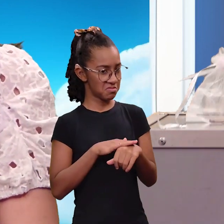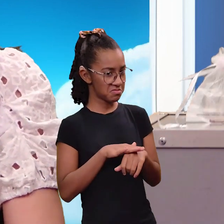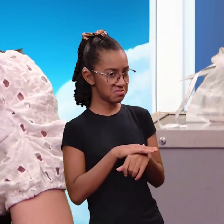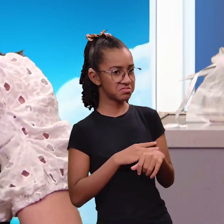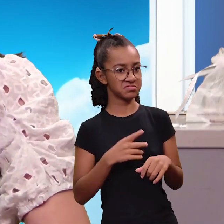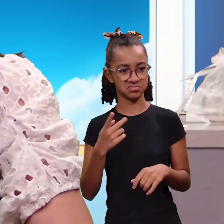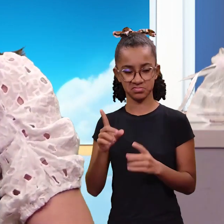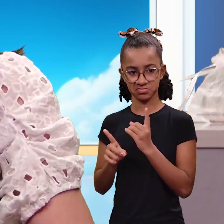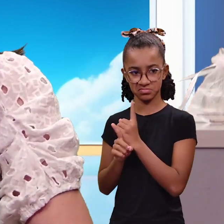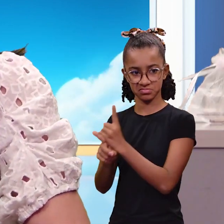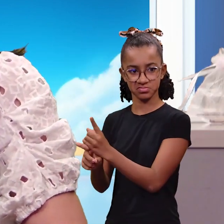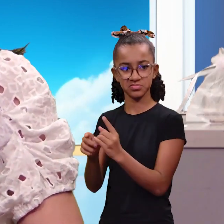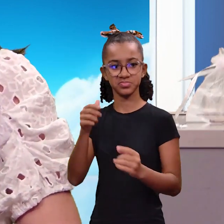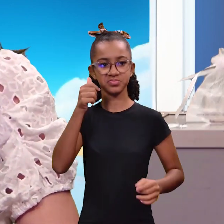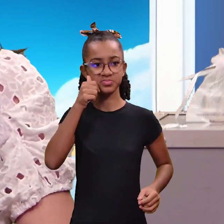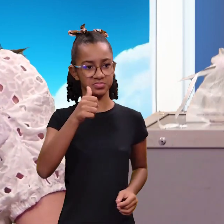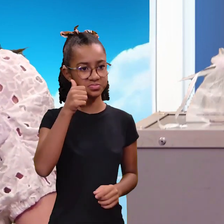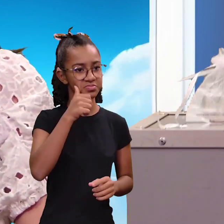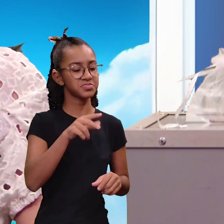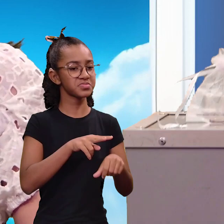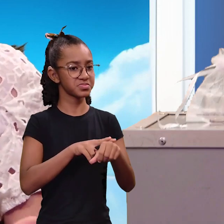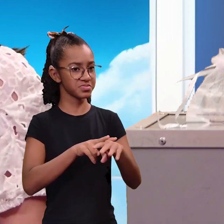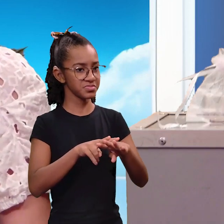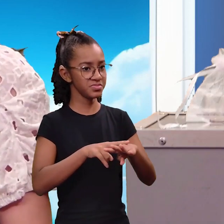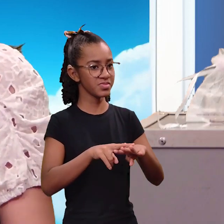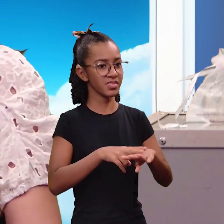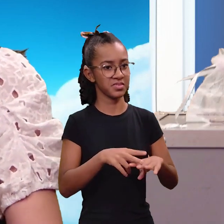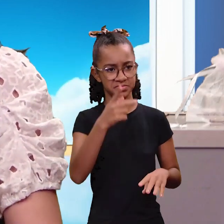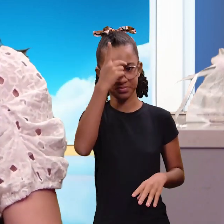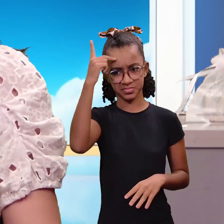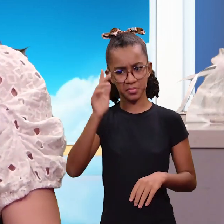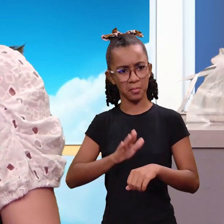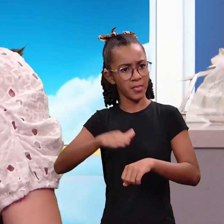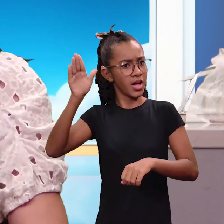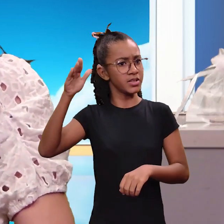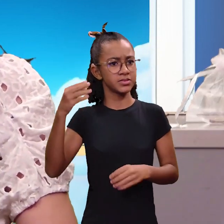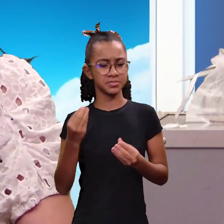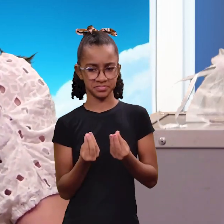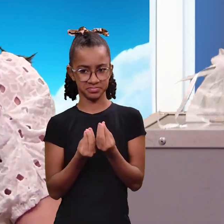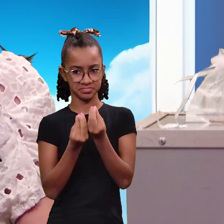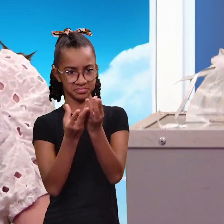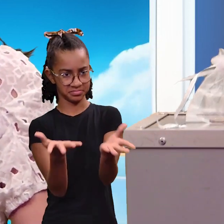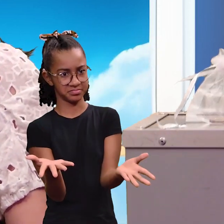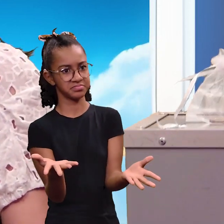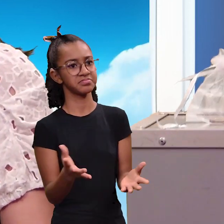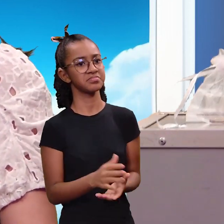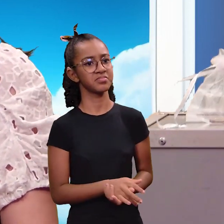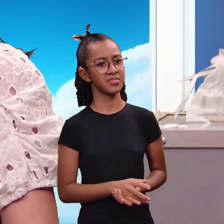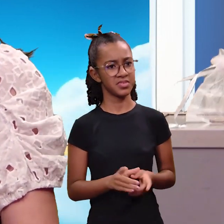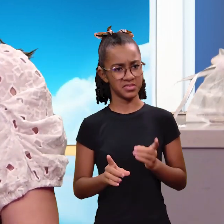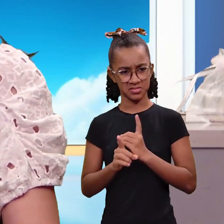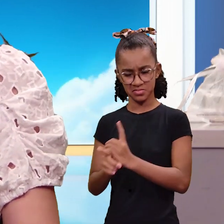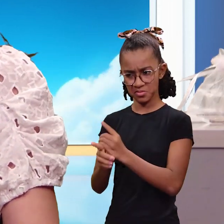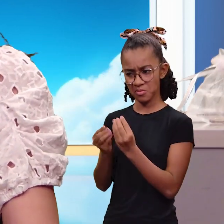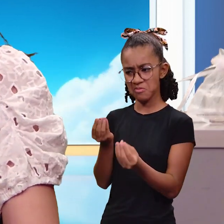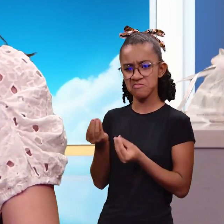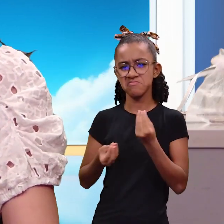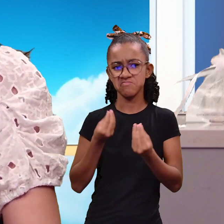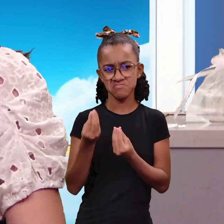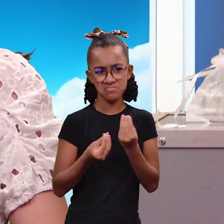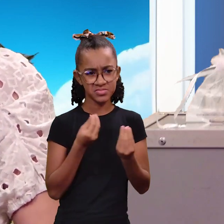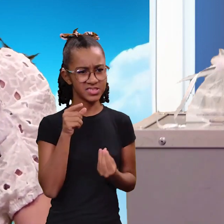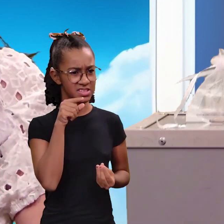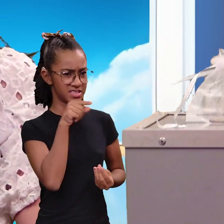pobre, foi a pessoa que mais ofertou. E os discípulos ficaram impressionados: como assim, Senhor? Ela foi a pessoa que mais